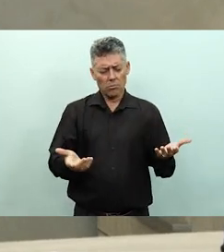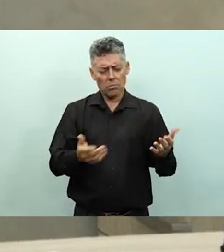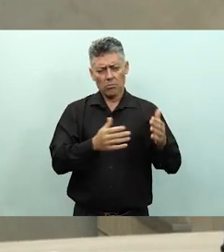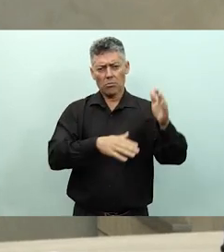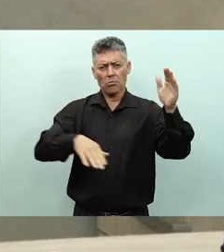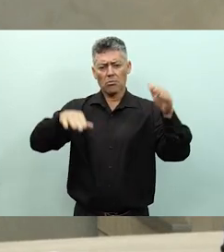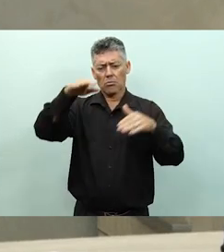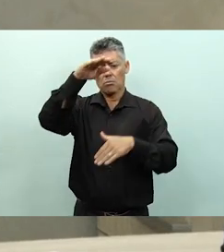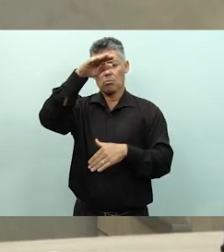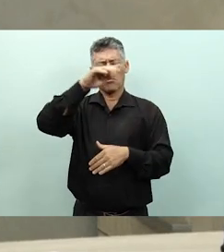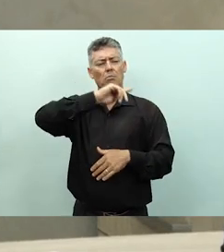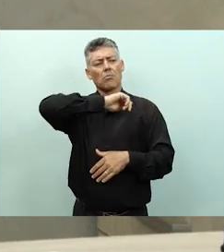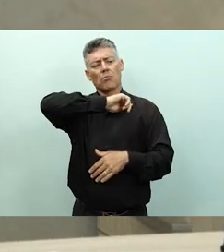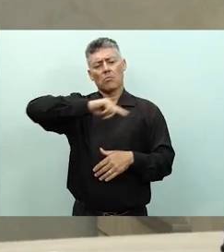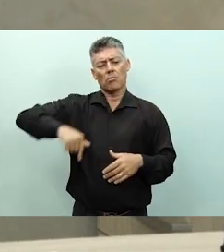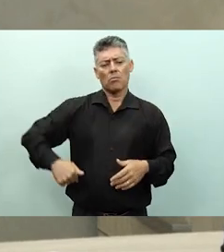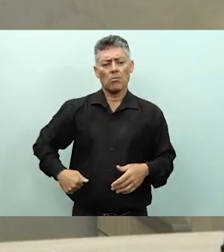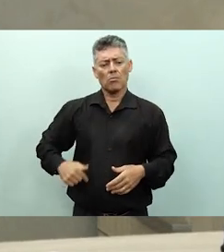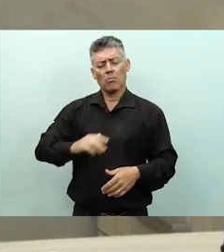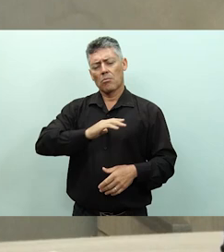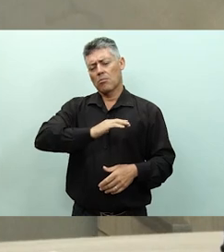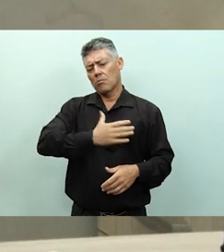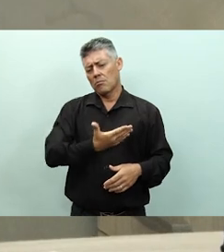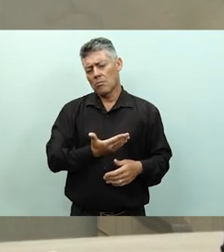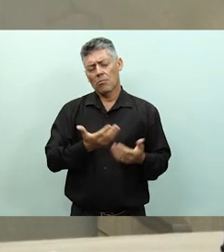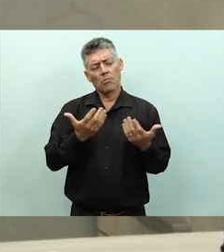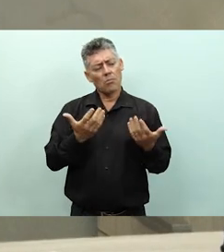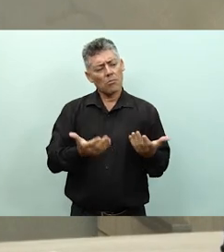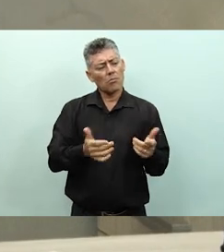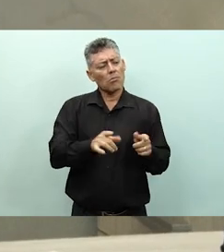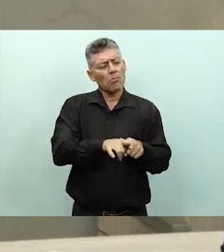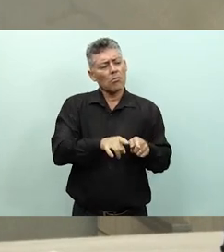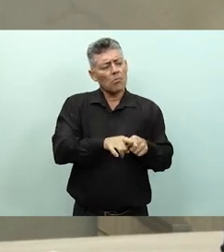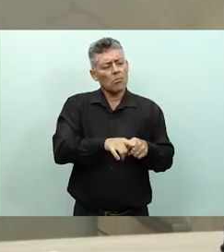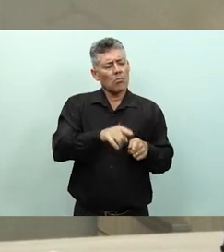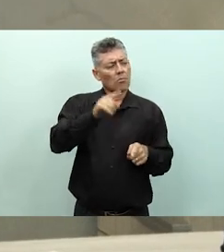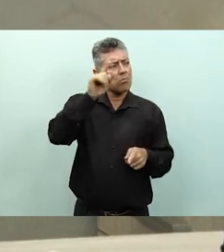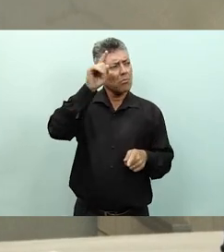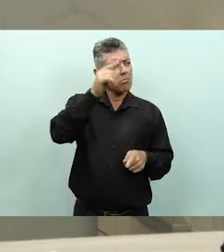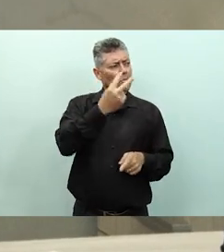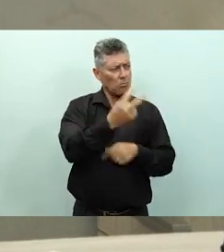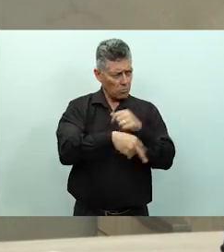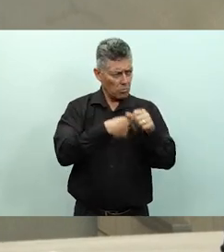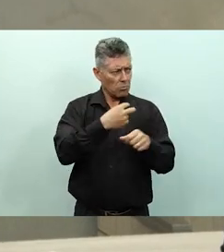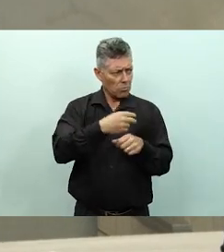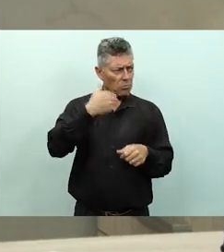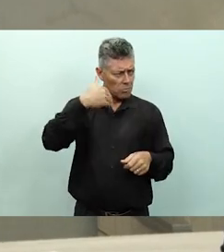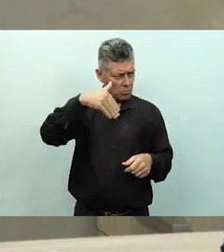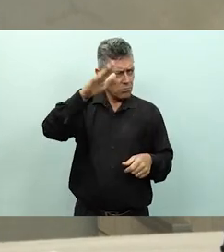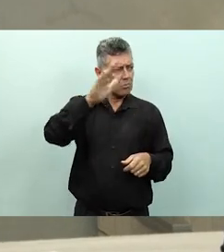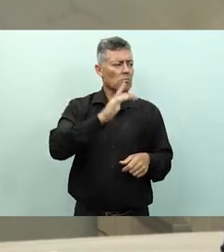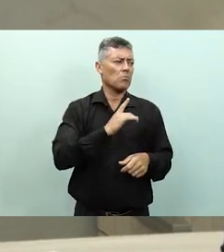candidata ao governo, num ato de coragem, porque ela tinha um mandato ainda tinha 2 anos pela frente,